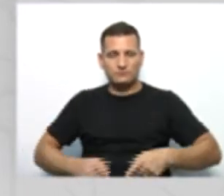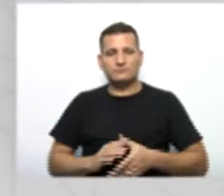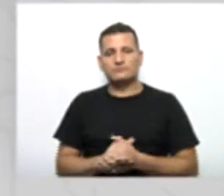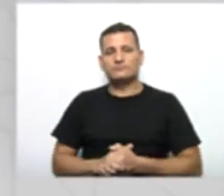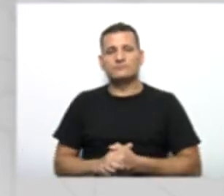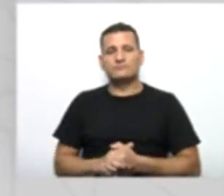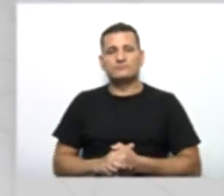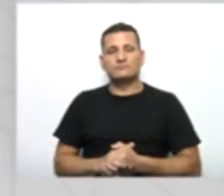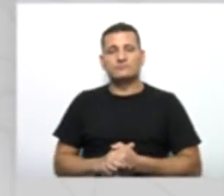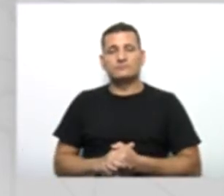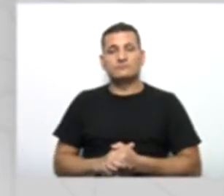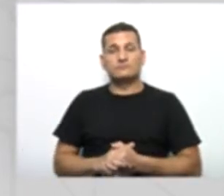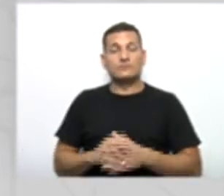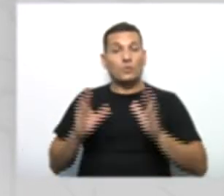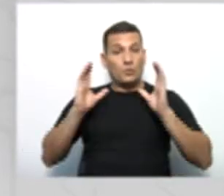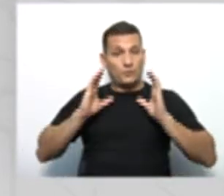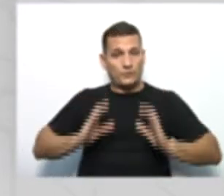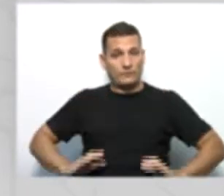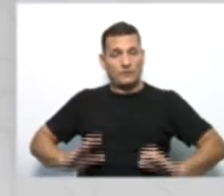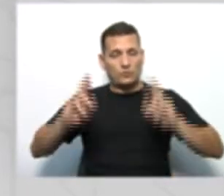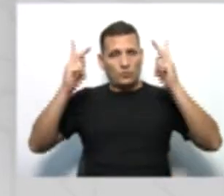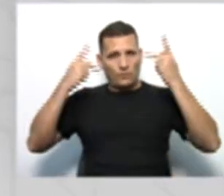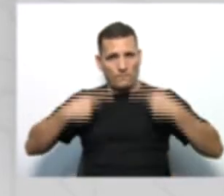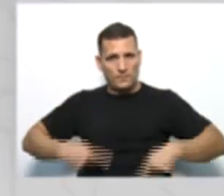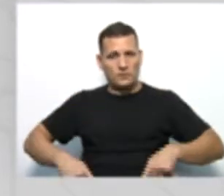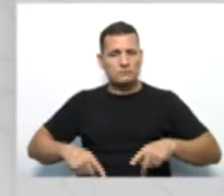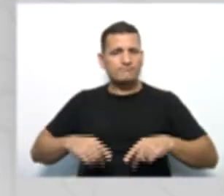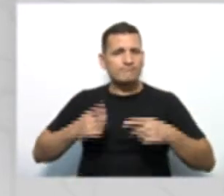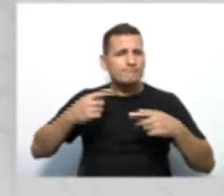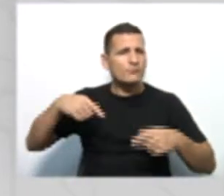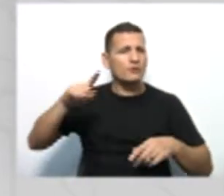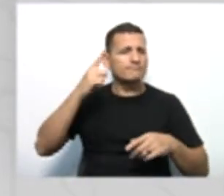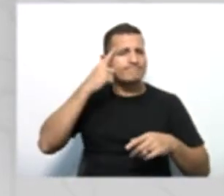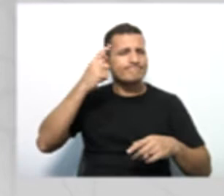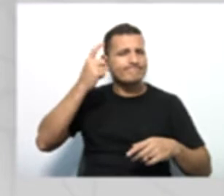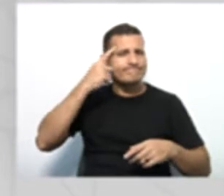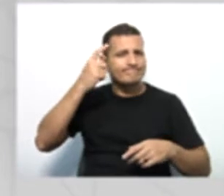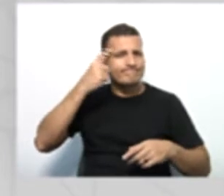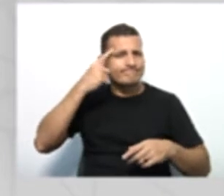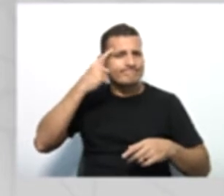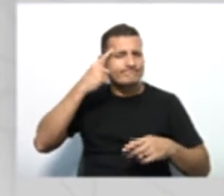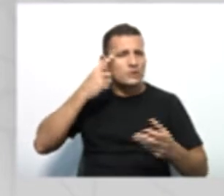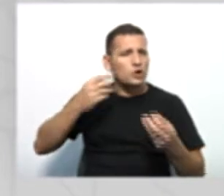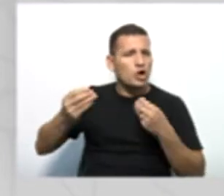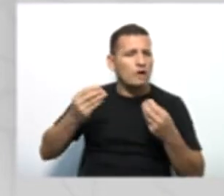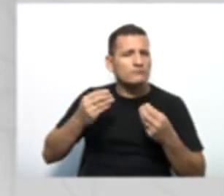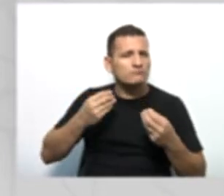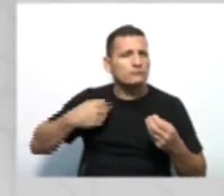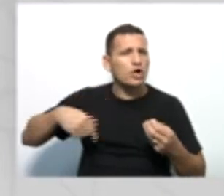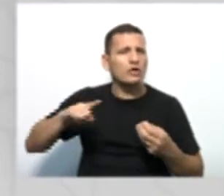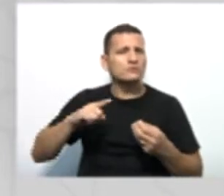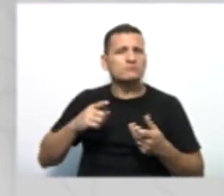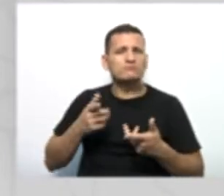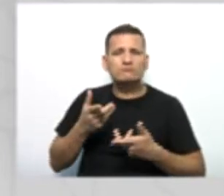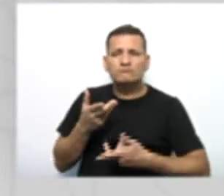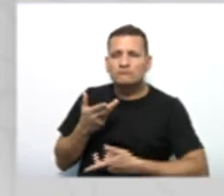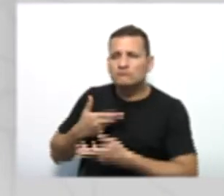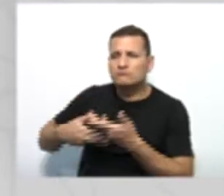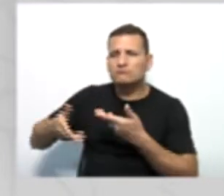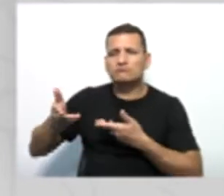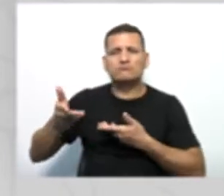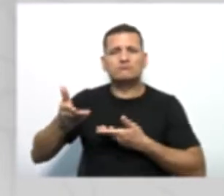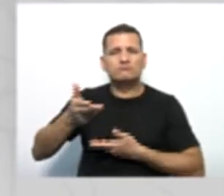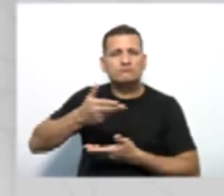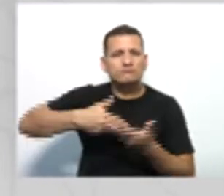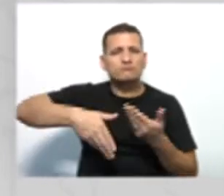a conduta humana é algo que nós precisamos pensar. O modo como nós agimos uns com os outros, que nos